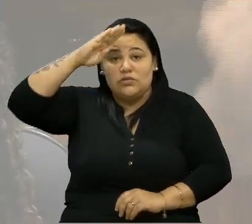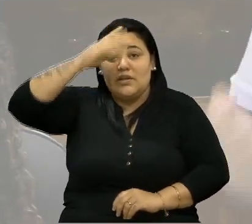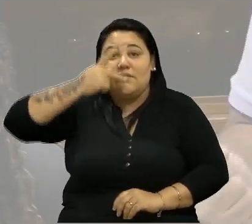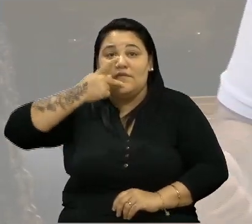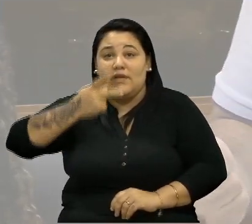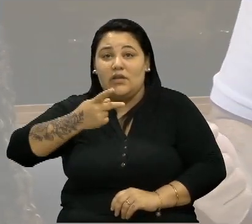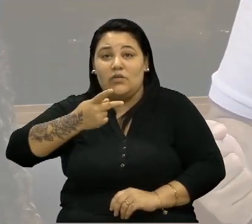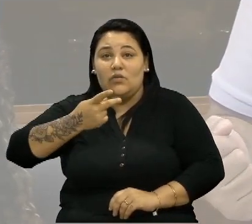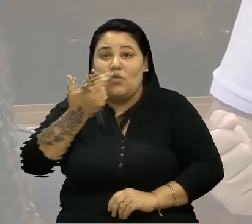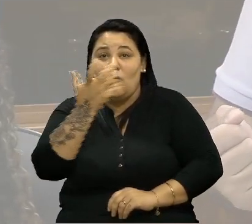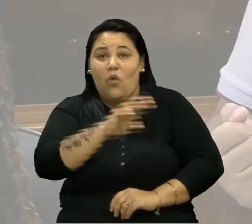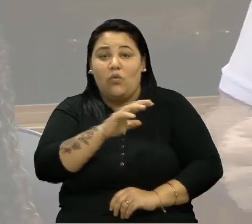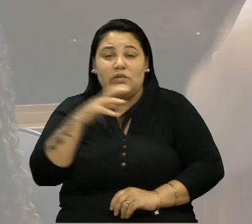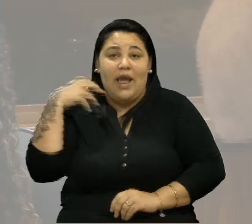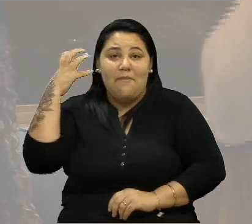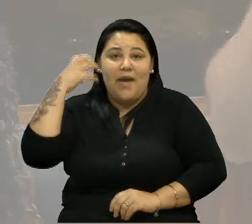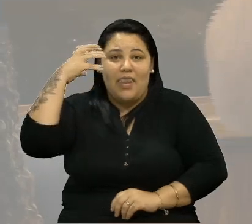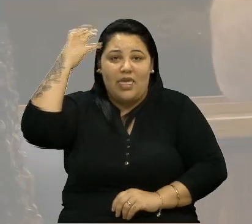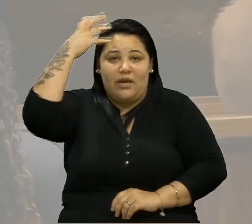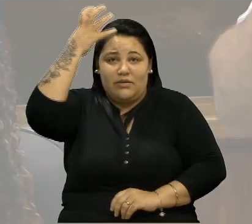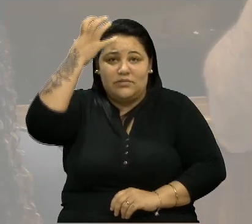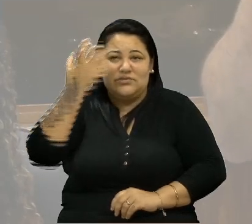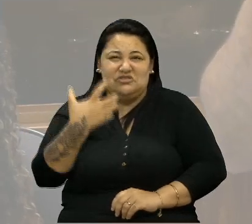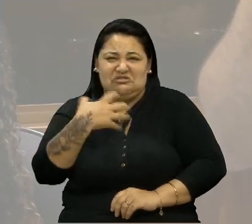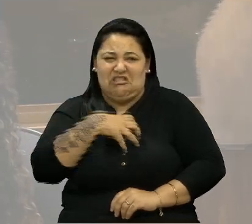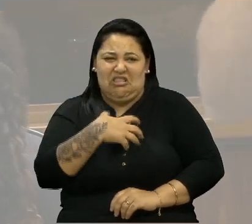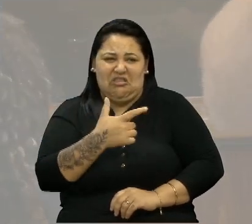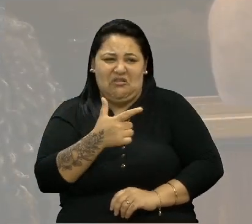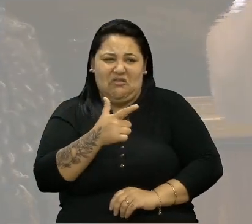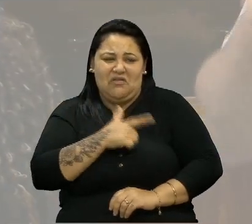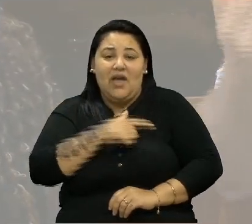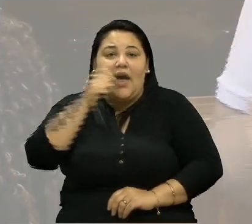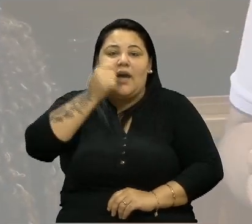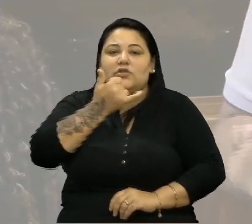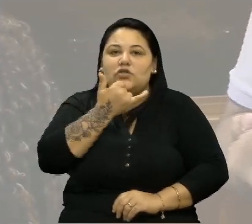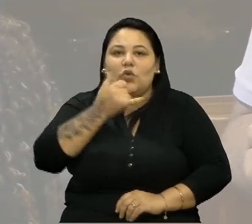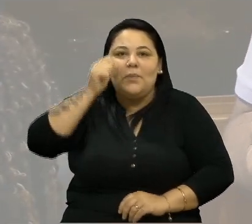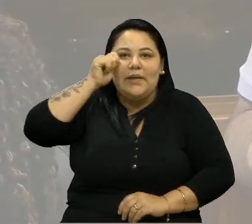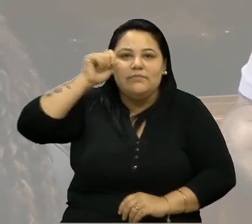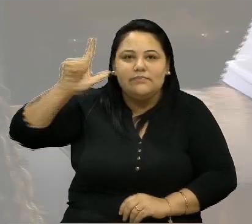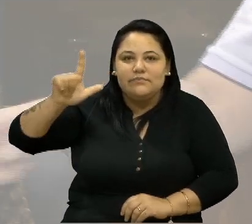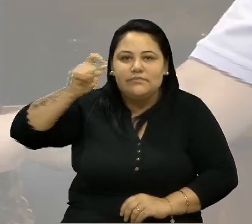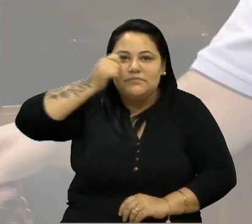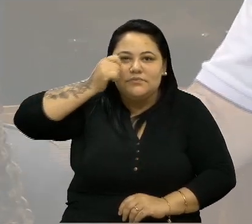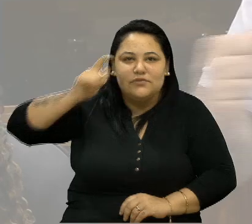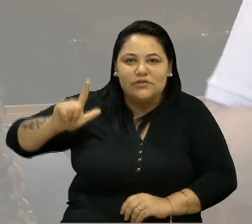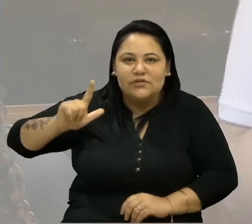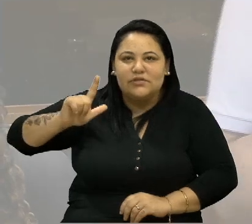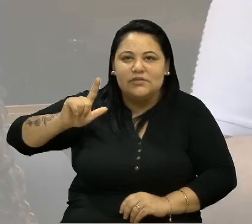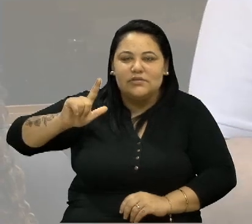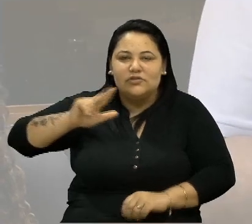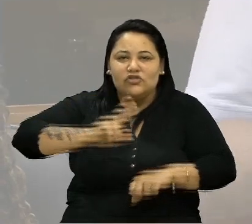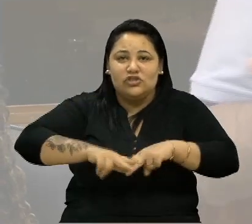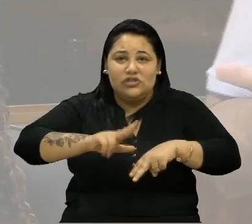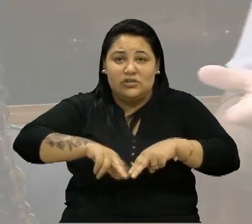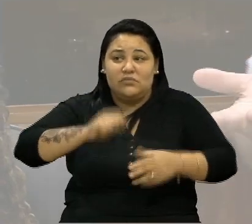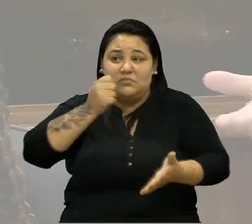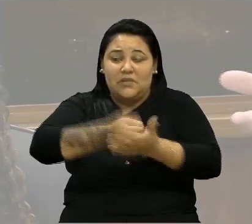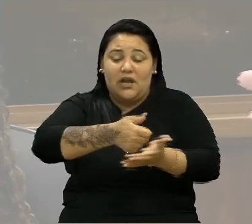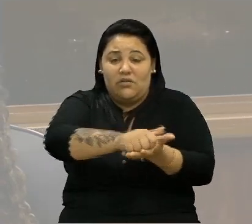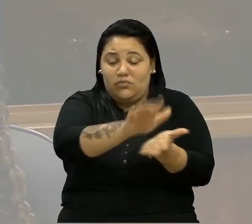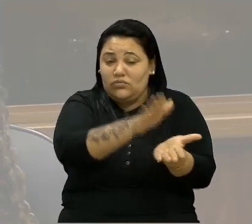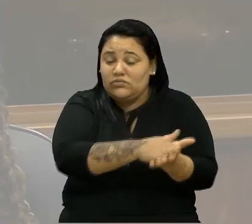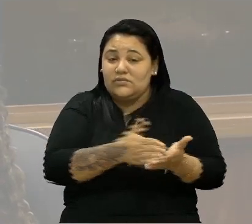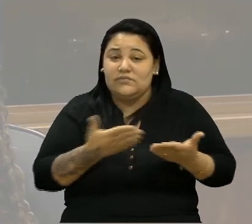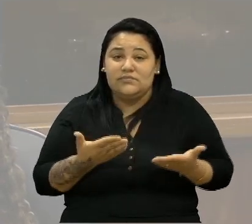deputada Maria do Rosário de forma asquerosa, desrespeitosa, praticando violência de gênero, que teve que pagar multa, inclusive,